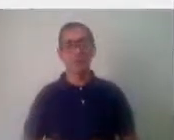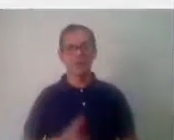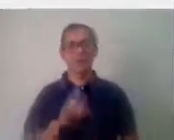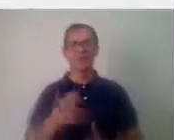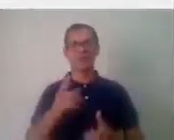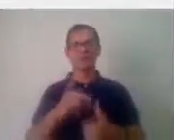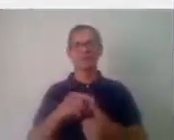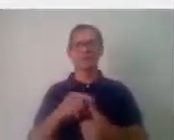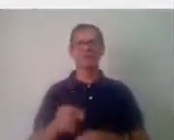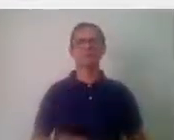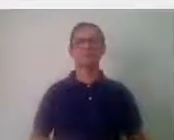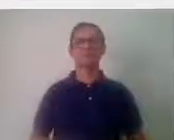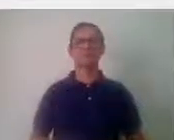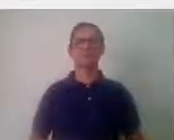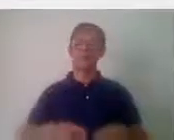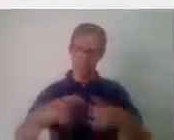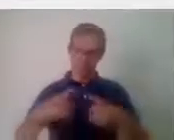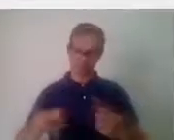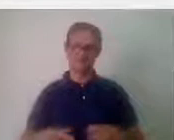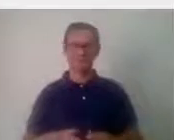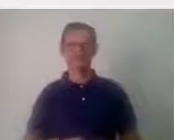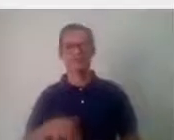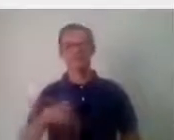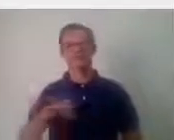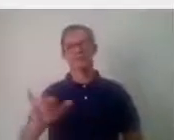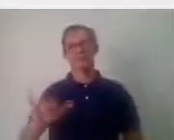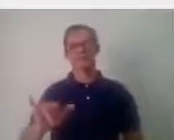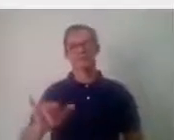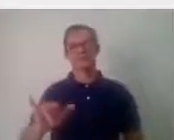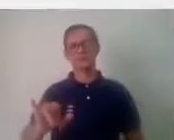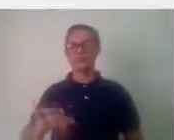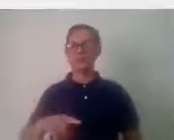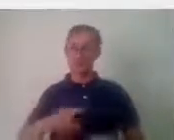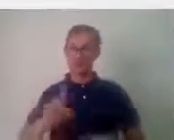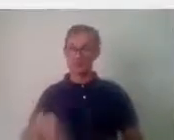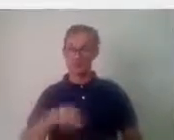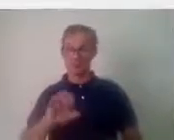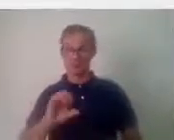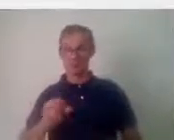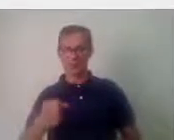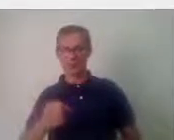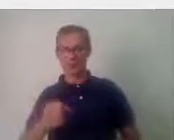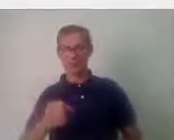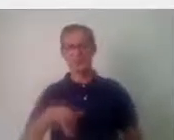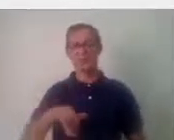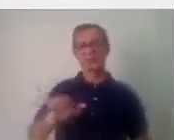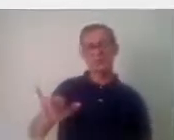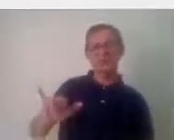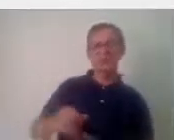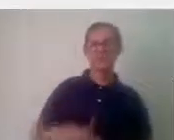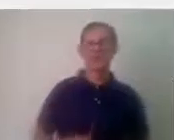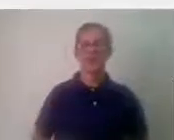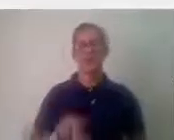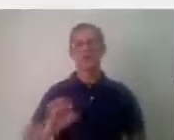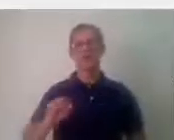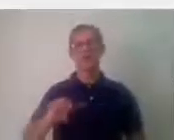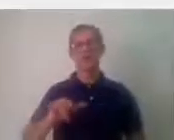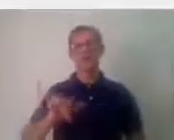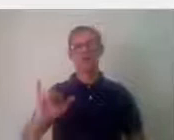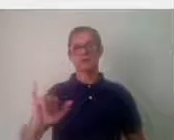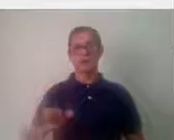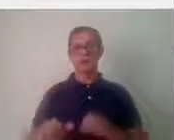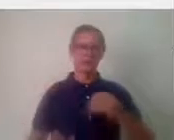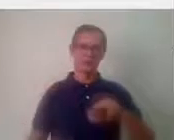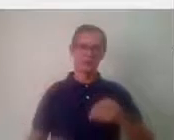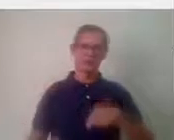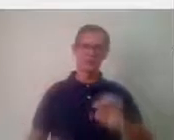Resolve primeiro em relação a y. Integral de 8 em relação a y, 8y, constante